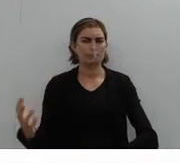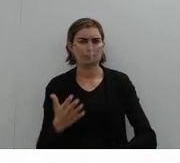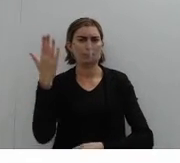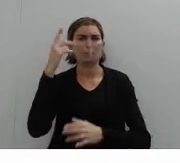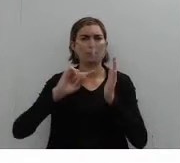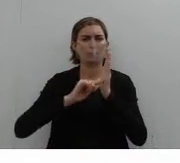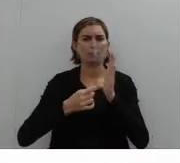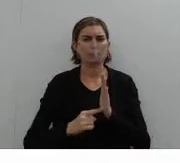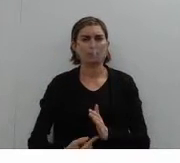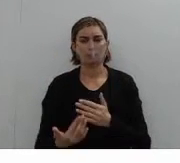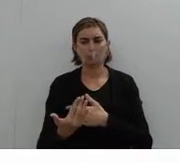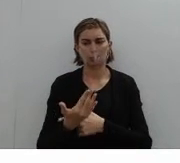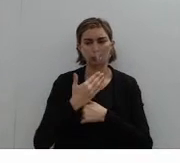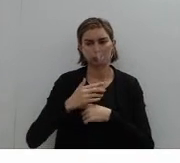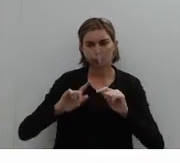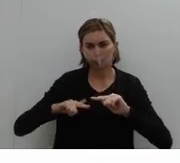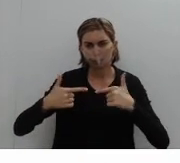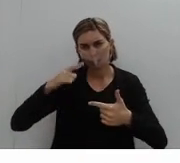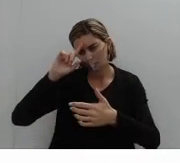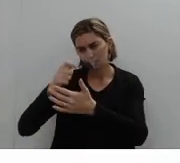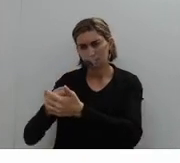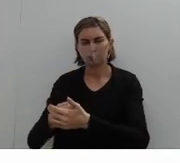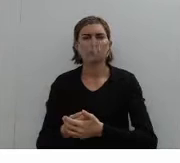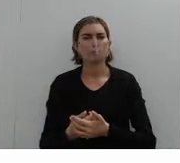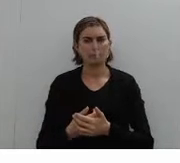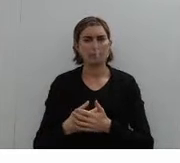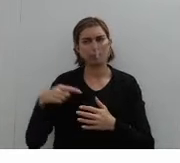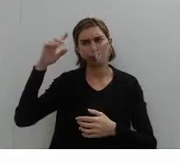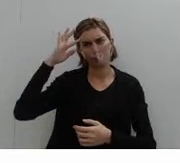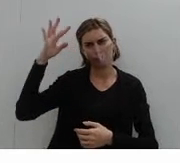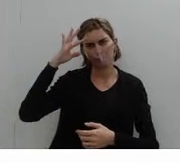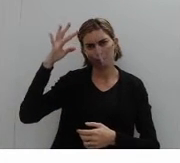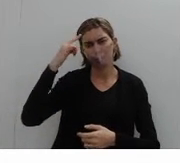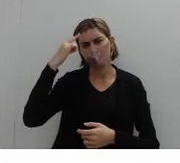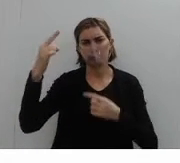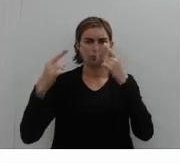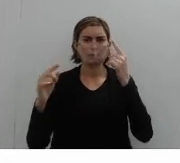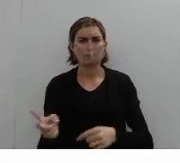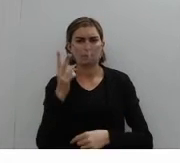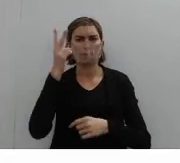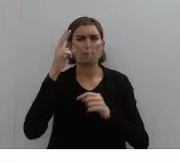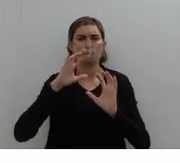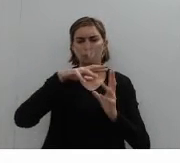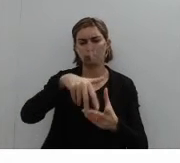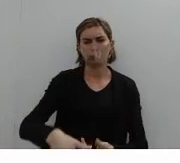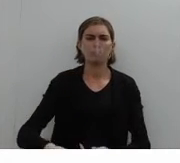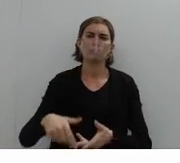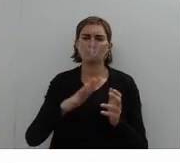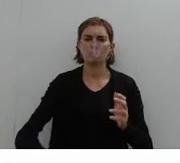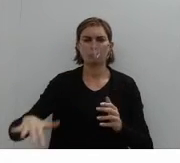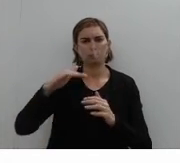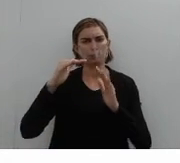critérios que guiam nossas ações. Para os pensadores idealistas, os valores são universais e